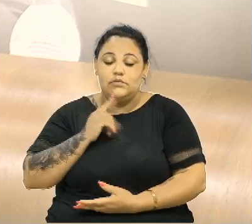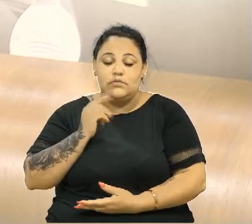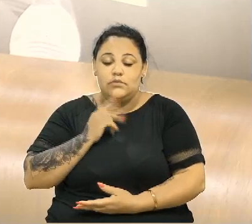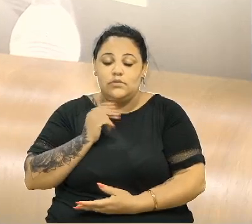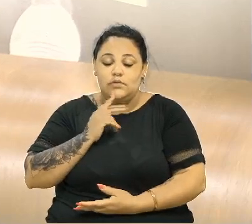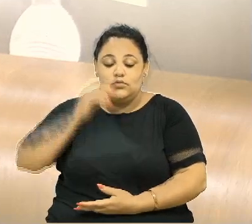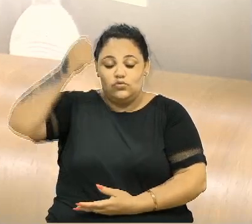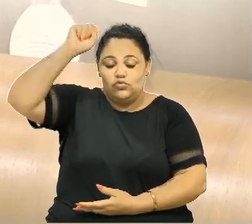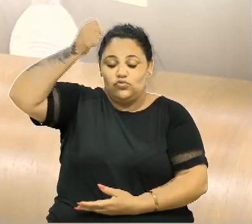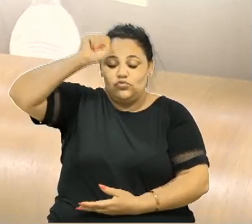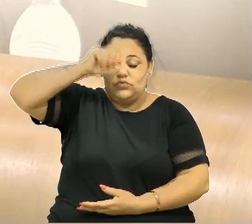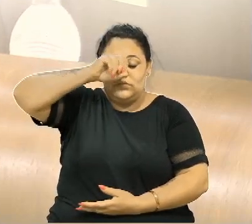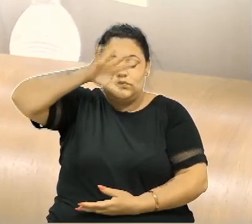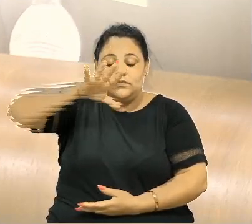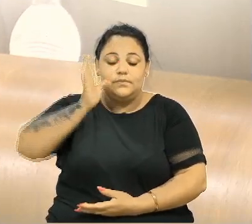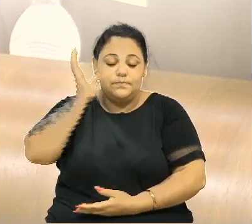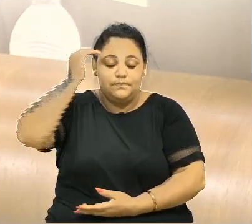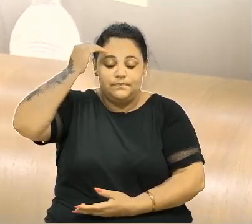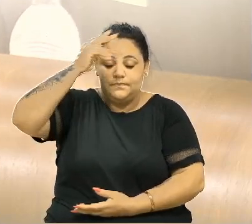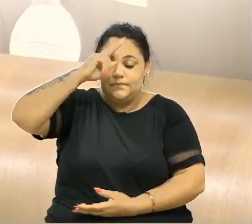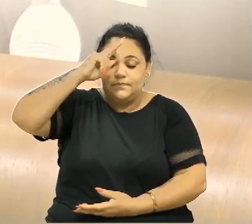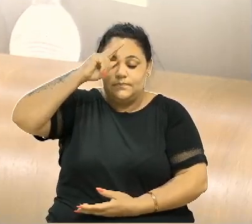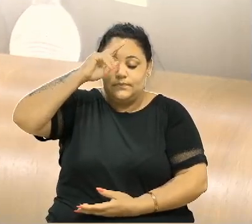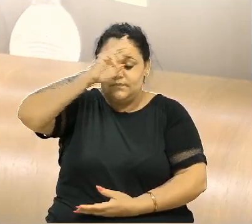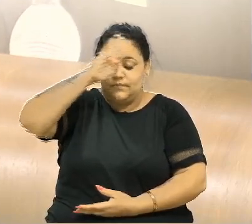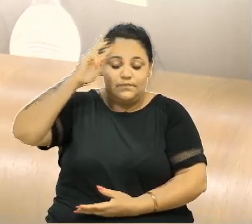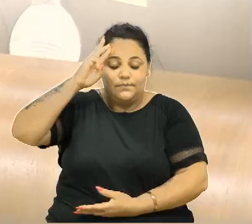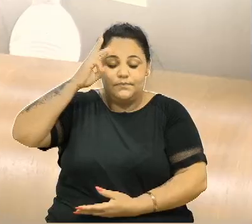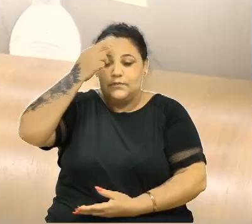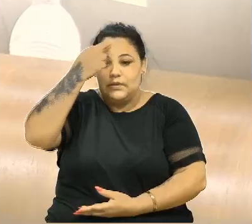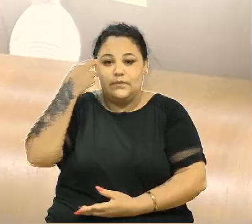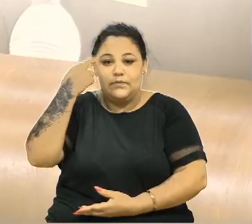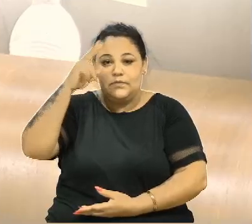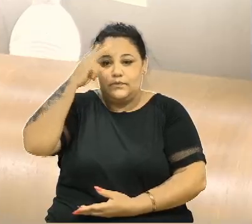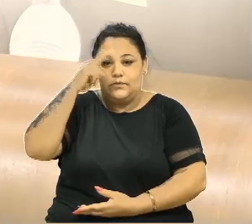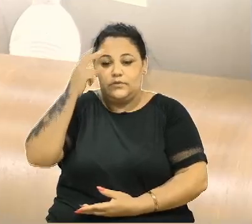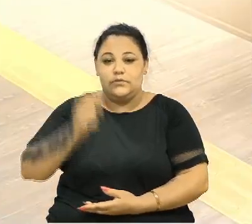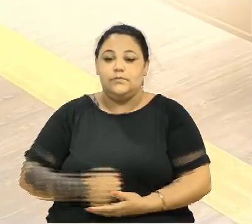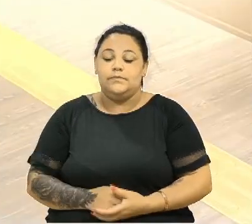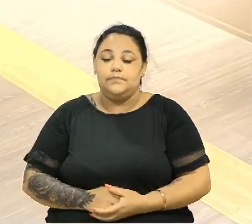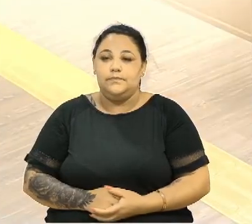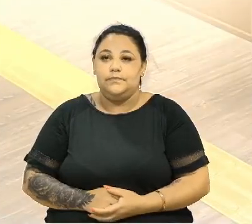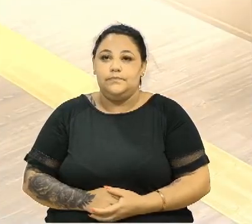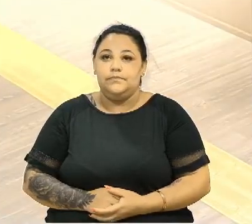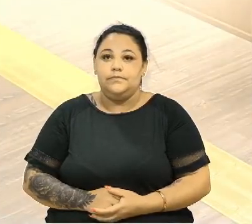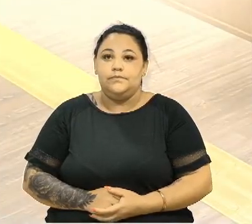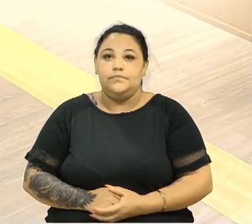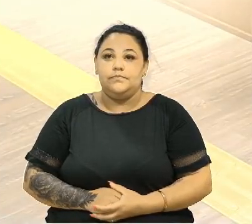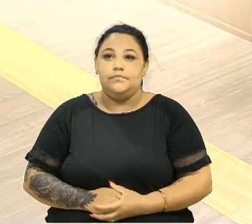Oliveira, Elisandro Fiuza, Felipe Grememar, Juliano Valim, Rafael Bueno e Velocino Ex.